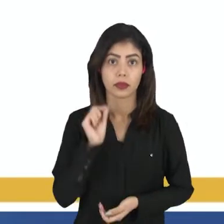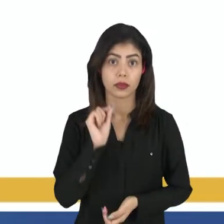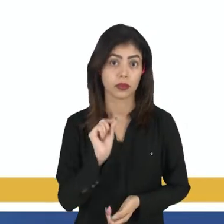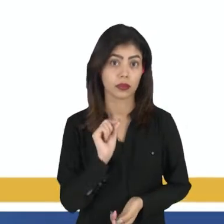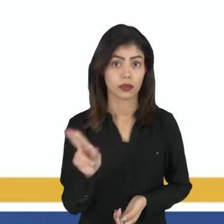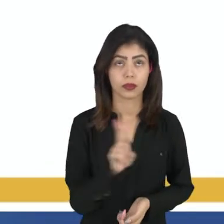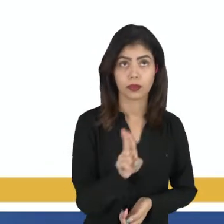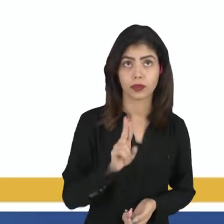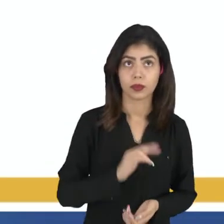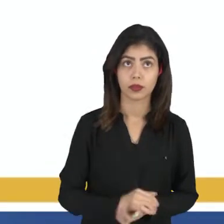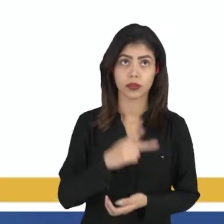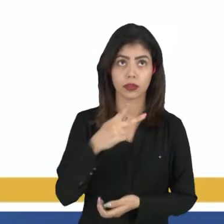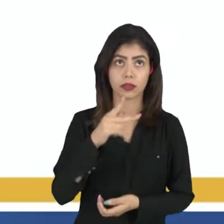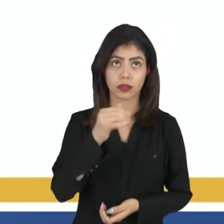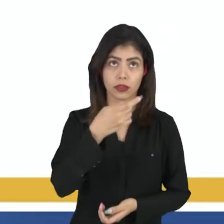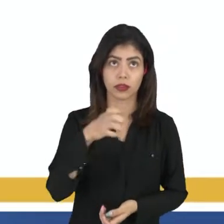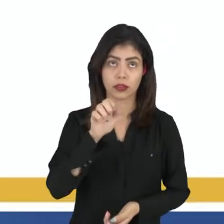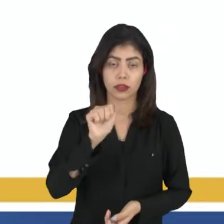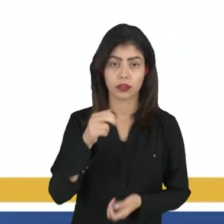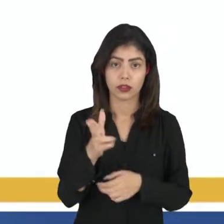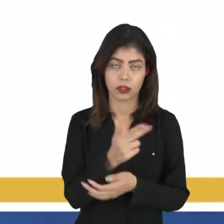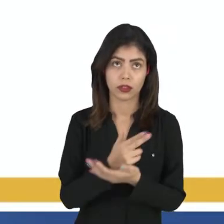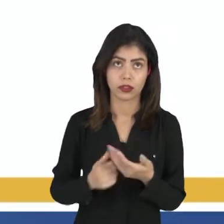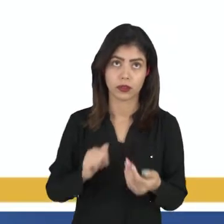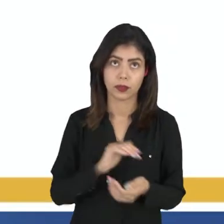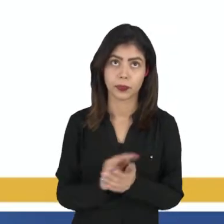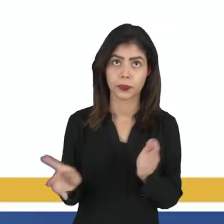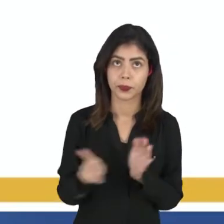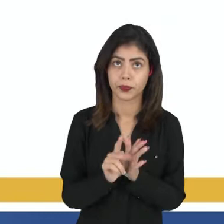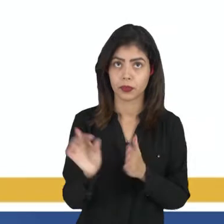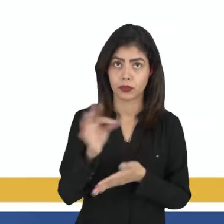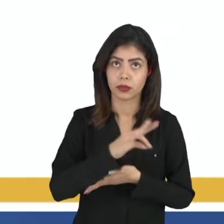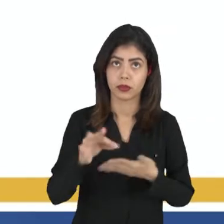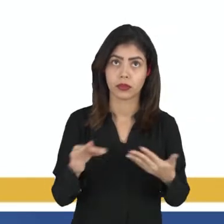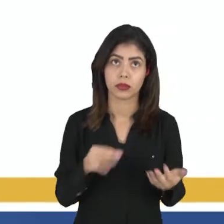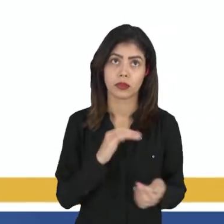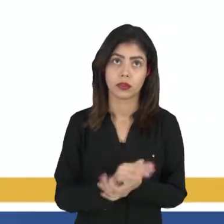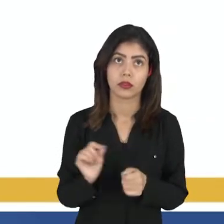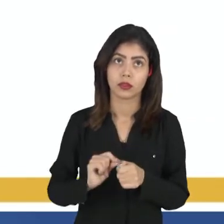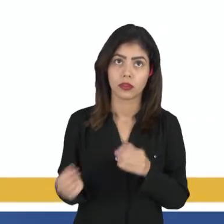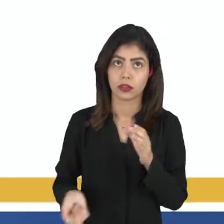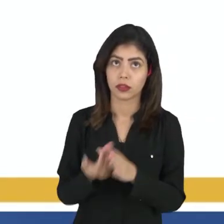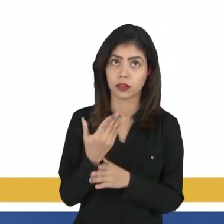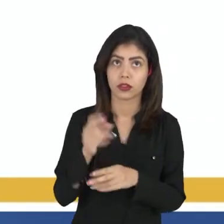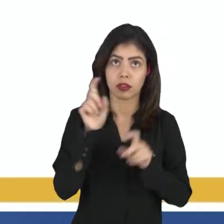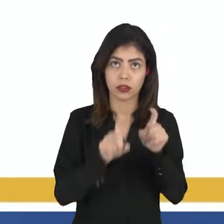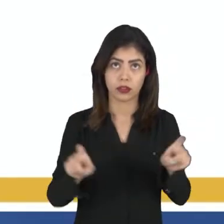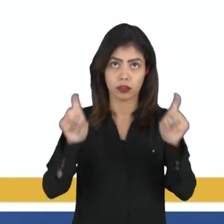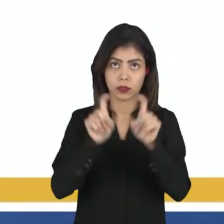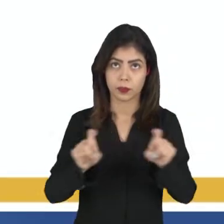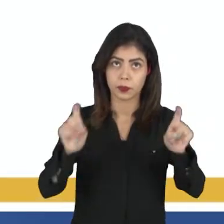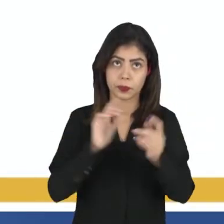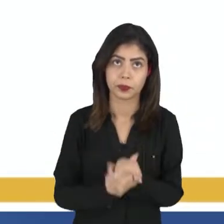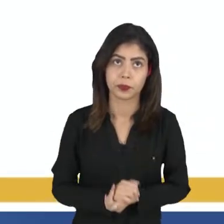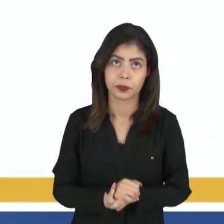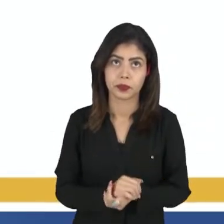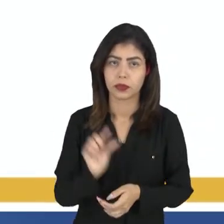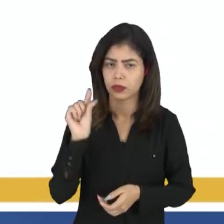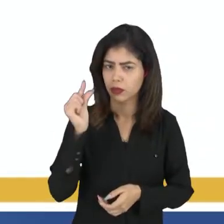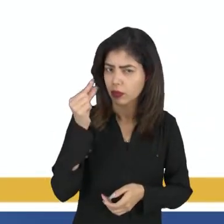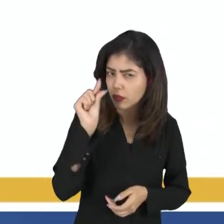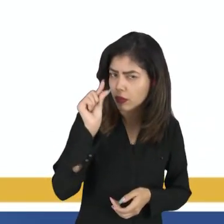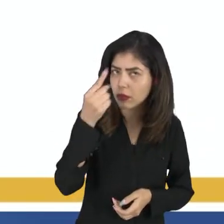nós chamamos de pixel art. Esse tipo de arte digital é formado pela criação dos ícones de computador.